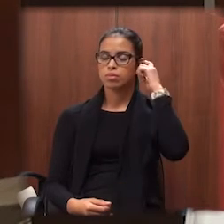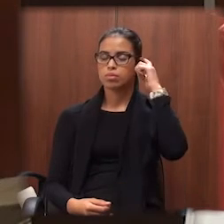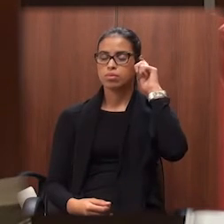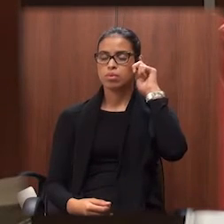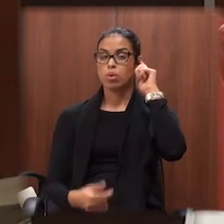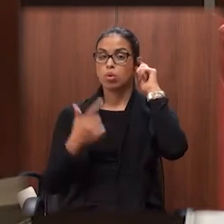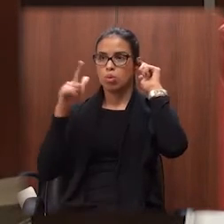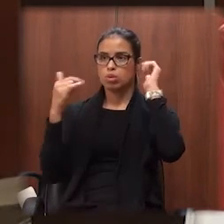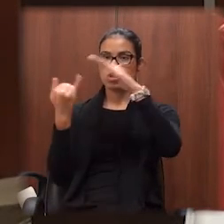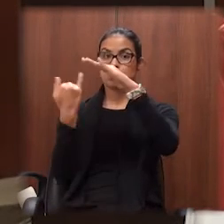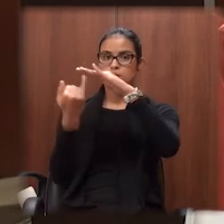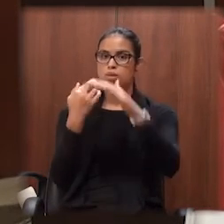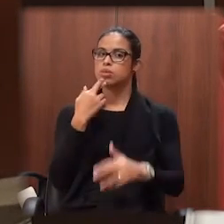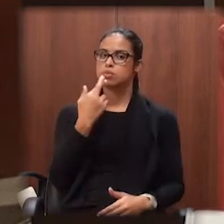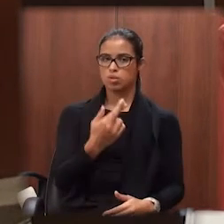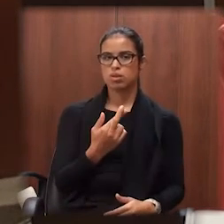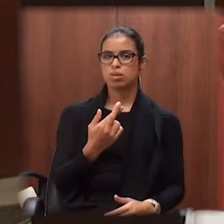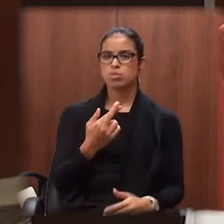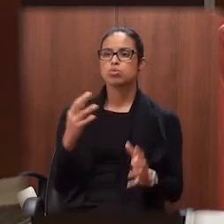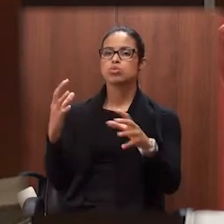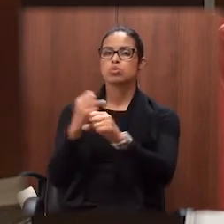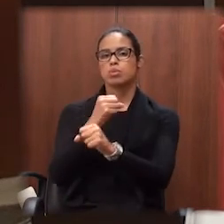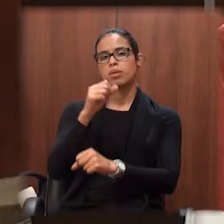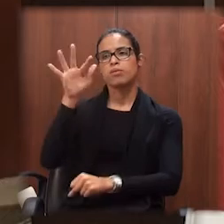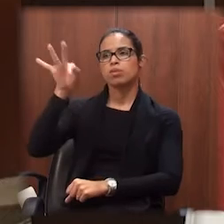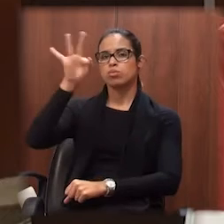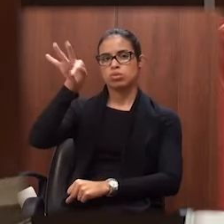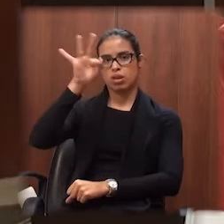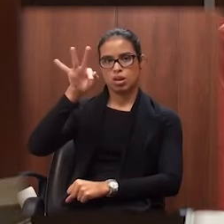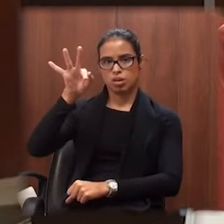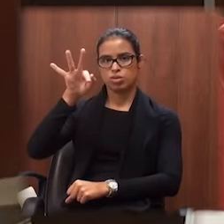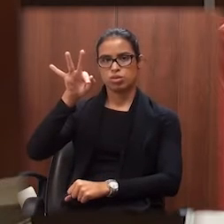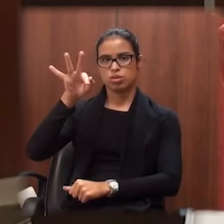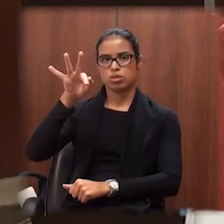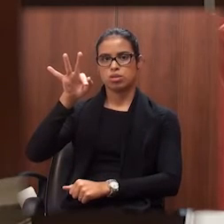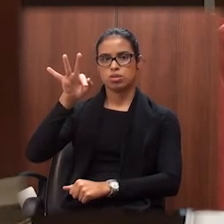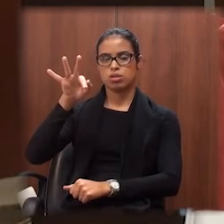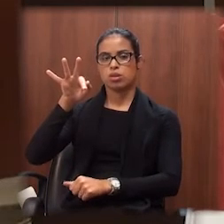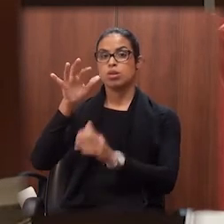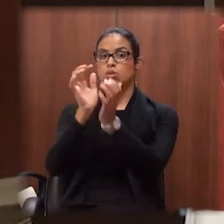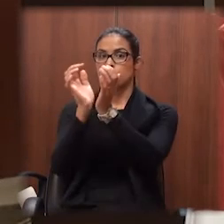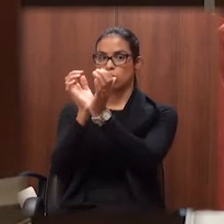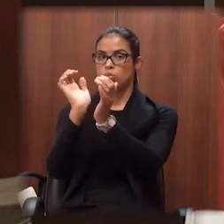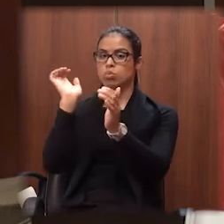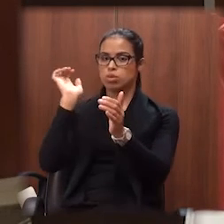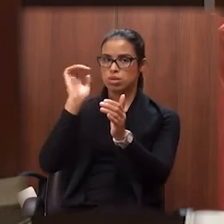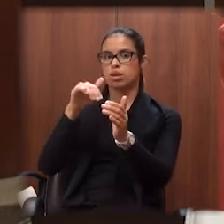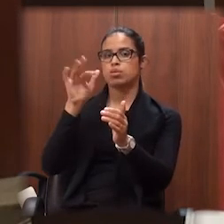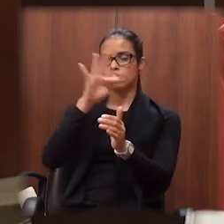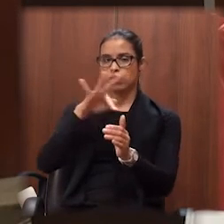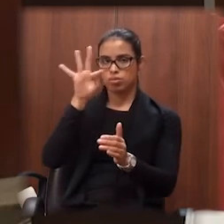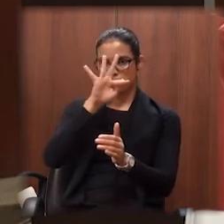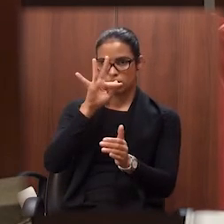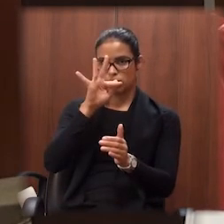respondeu foram universidades, com destaque para unidades dentro das